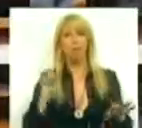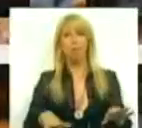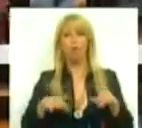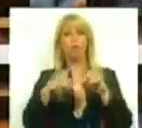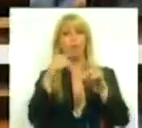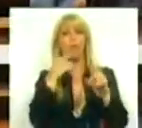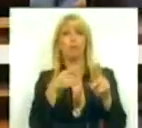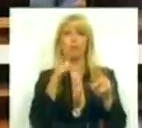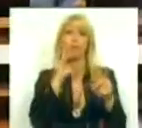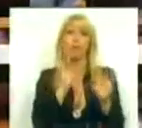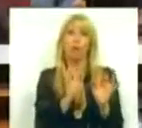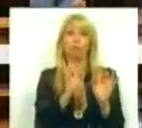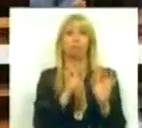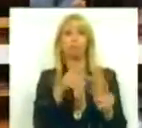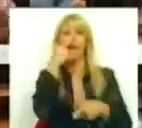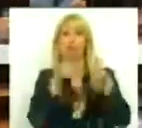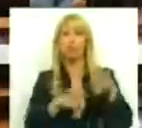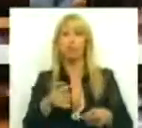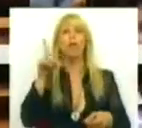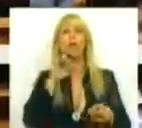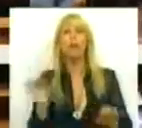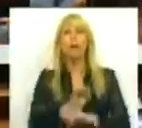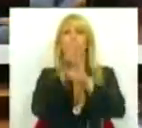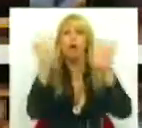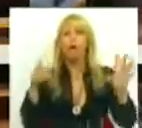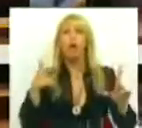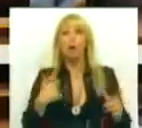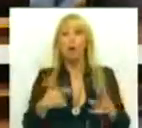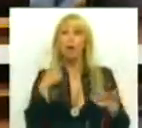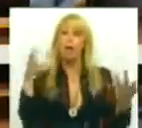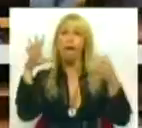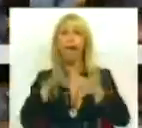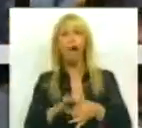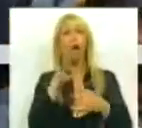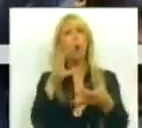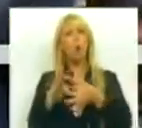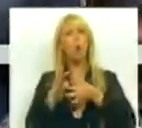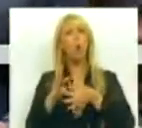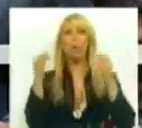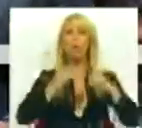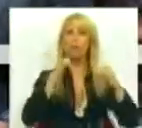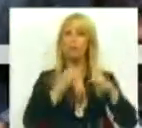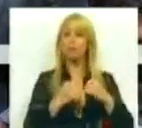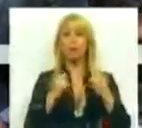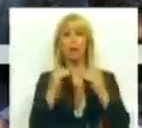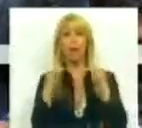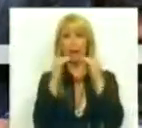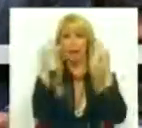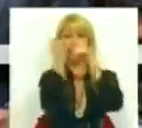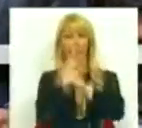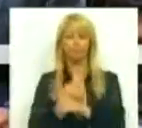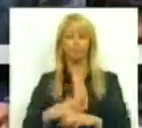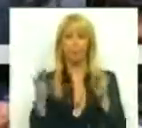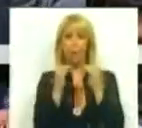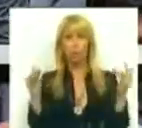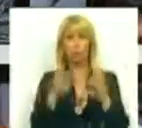ficou claro que privilegiamos o espírito de concertação, a vários níveis, na concertação social, com a